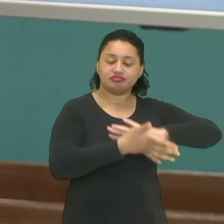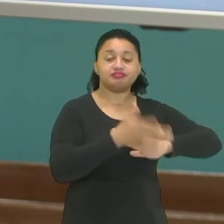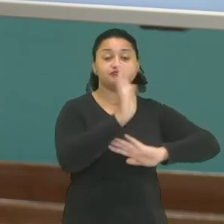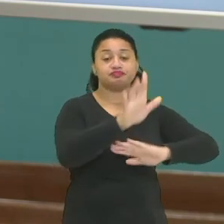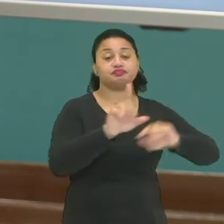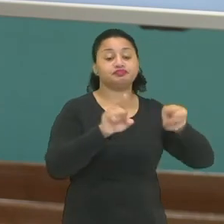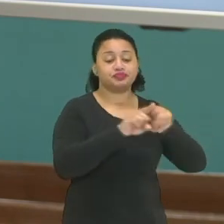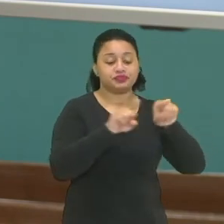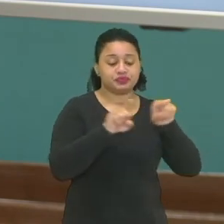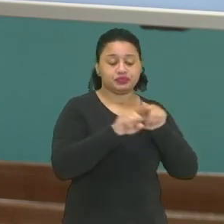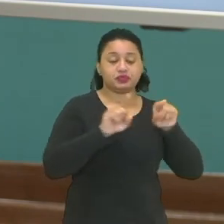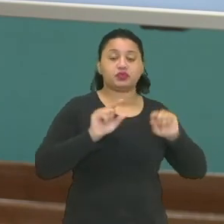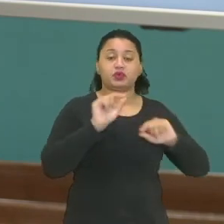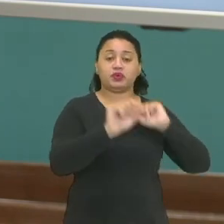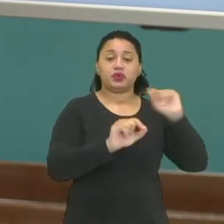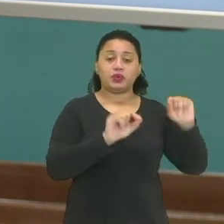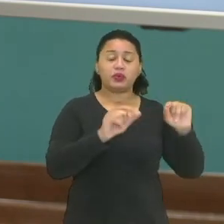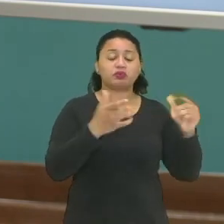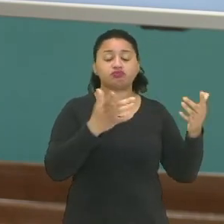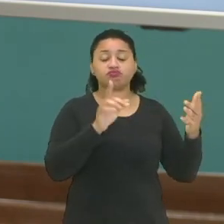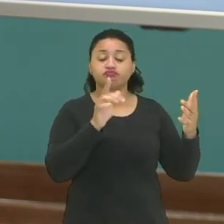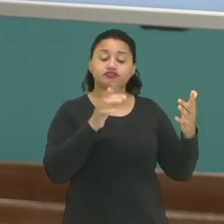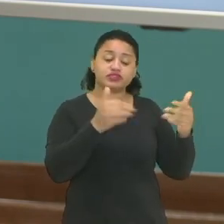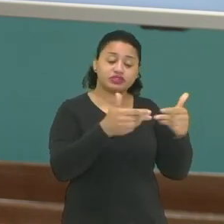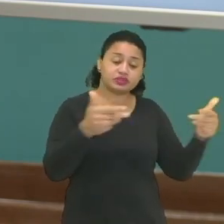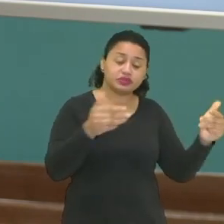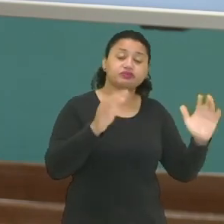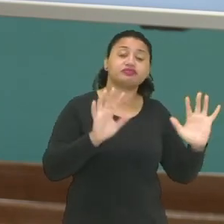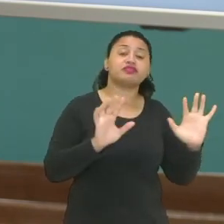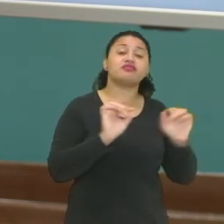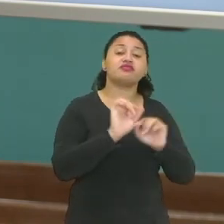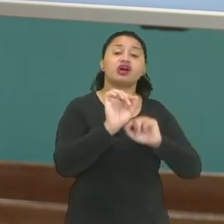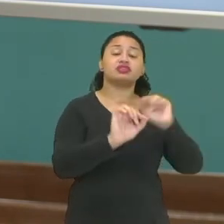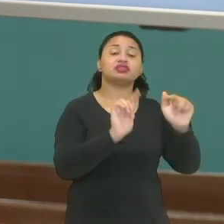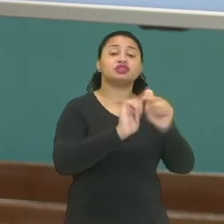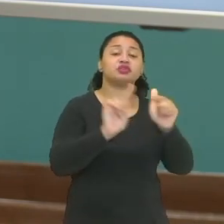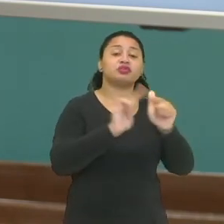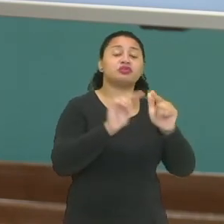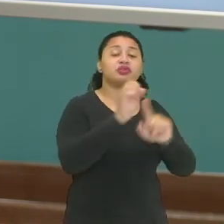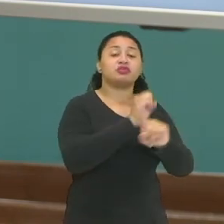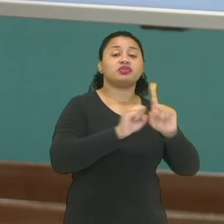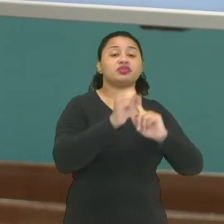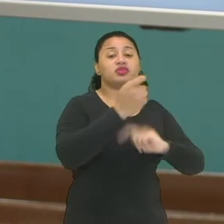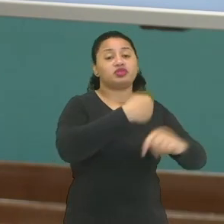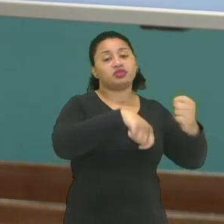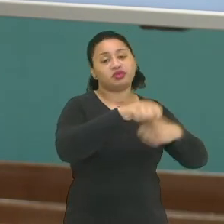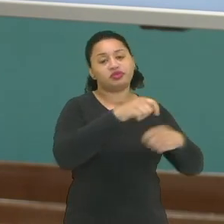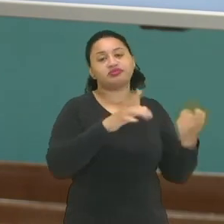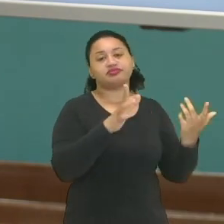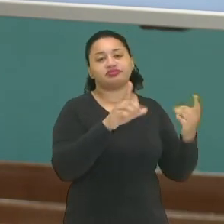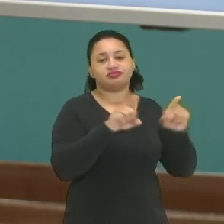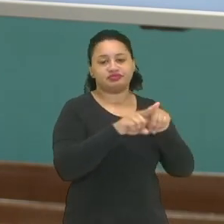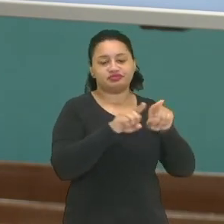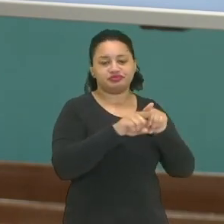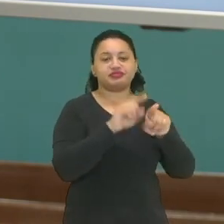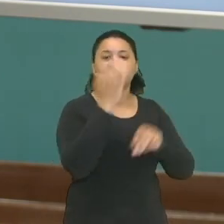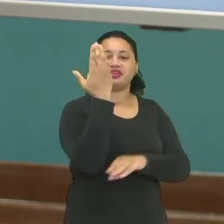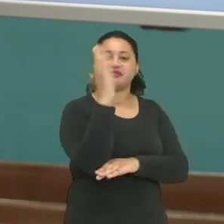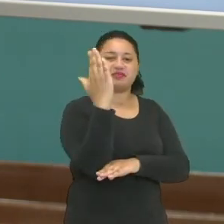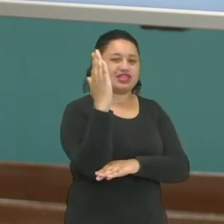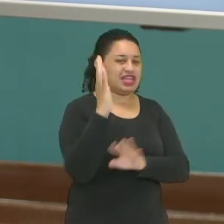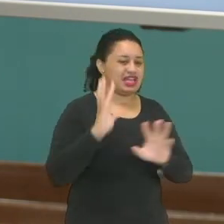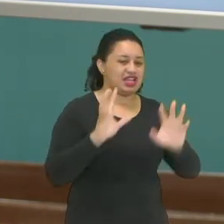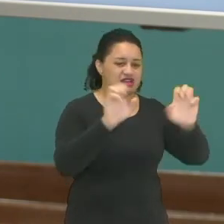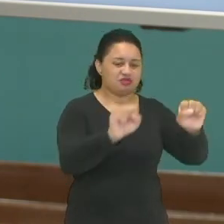também, esse tipo de coisa também vem causando problemas socioeconômicos também, né? A exploração de madeira não é para todo